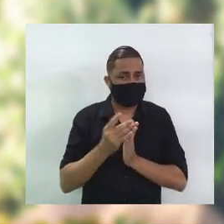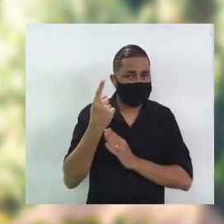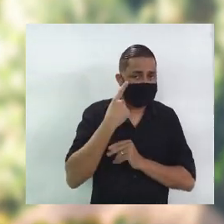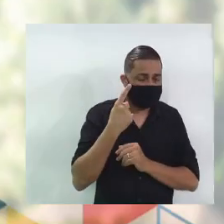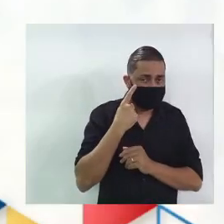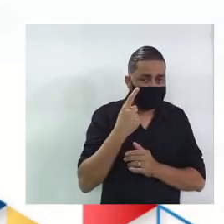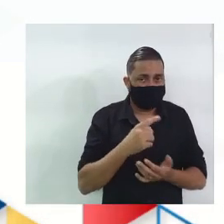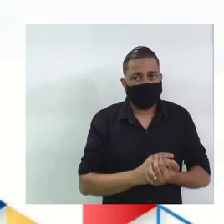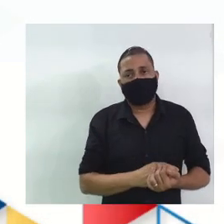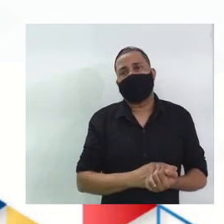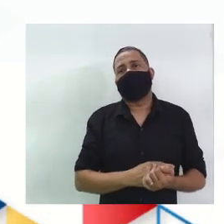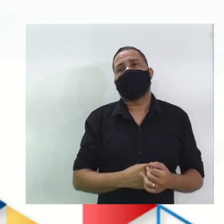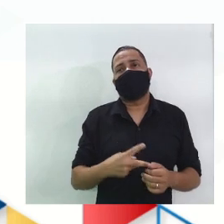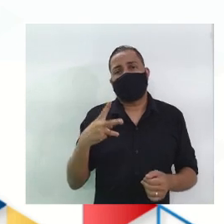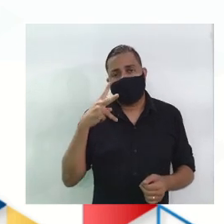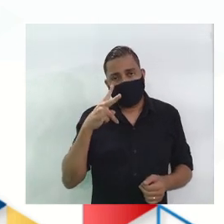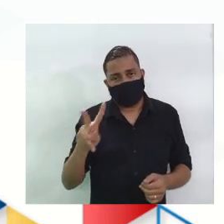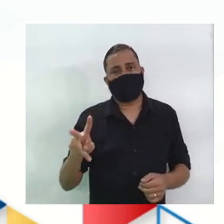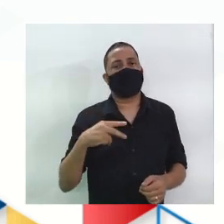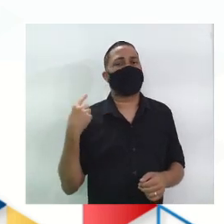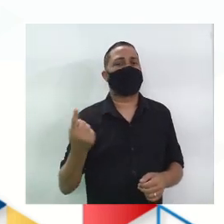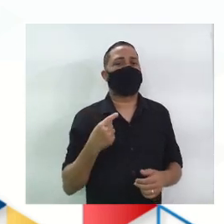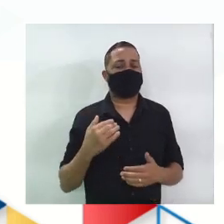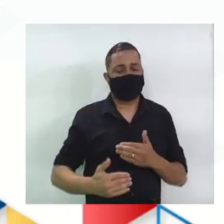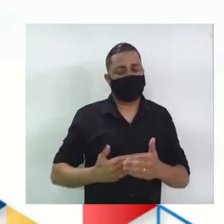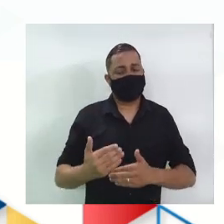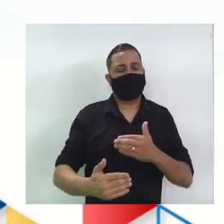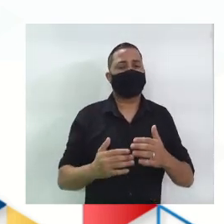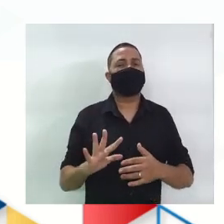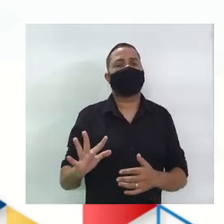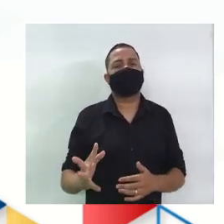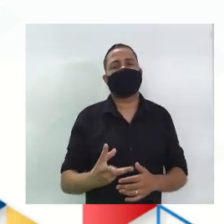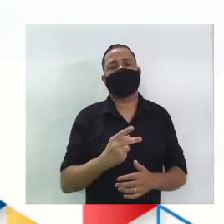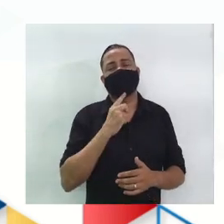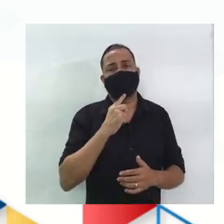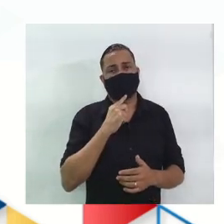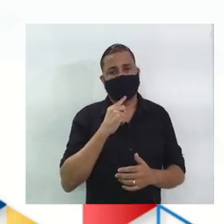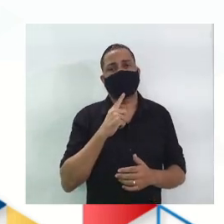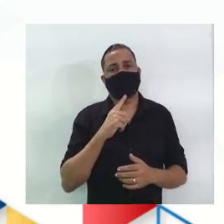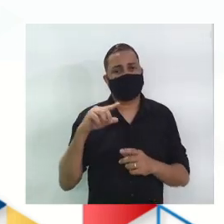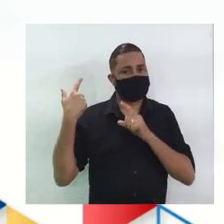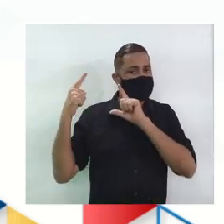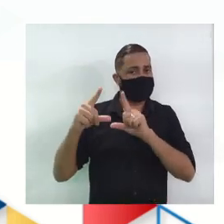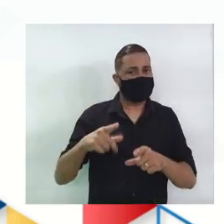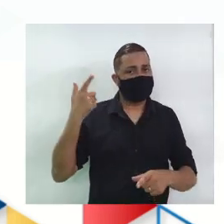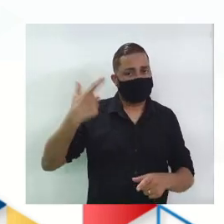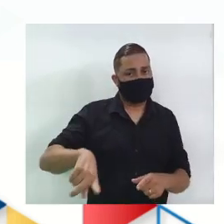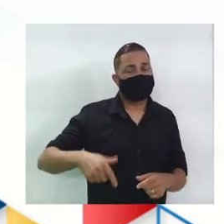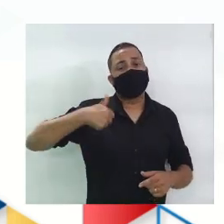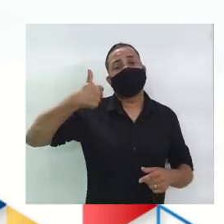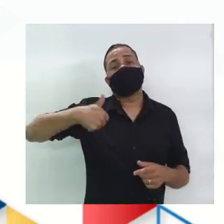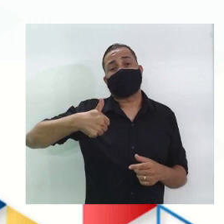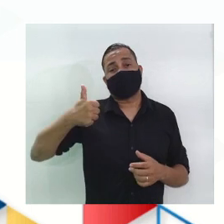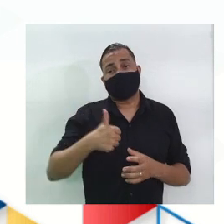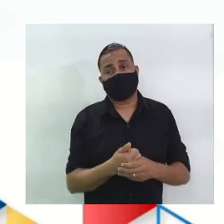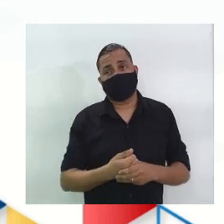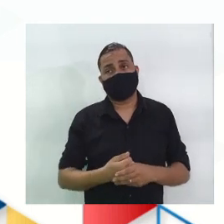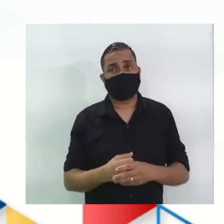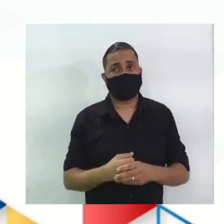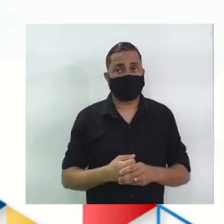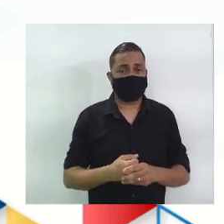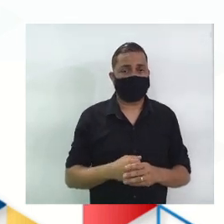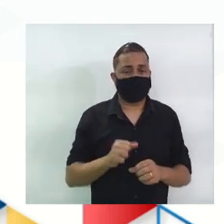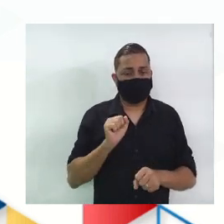Vejam só, olha que nós, essa caminhada de conhecer a tradição do outro. Primeiro, parar